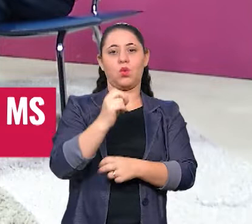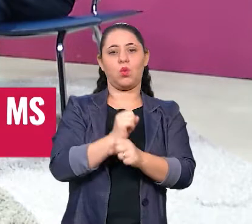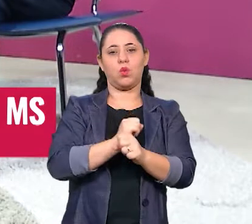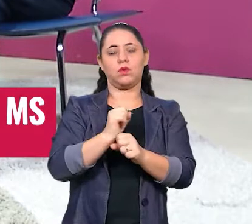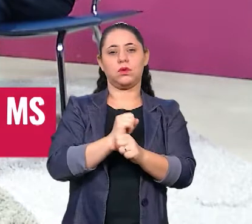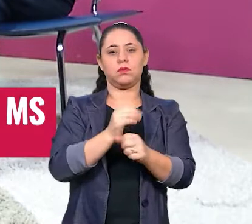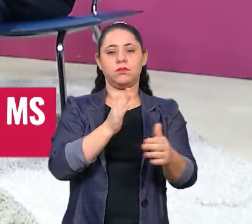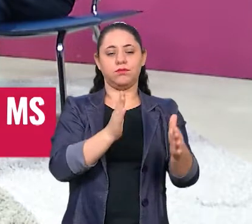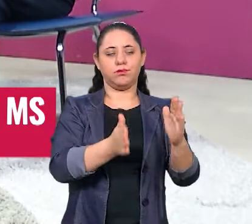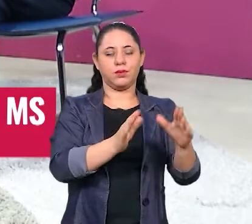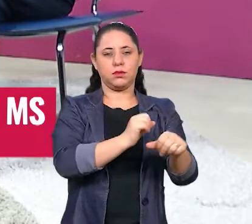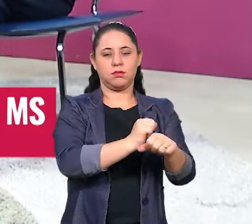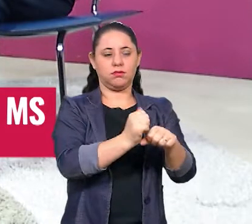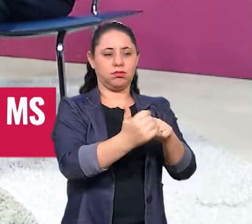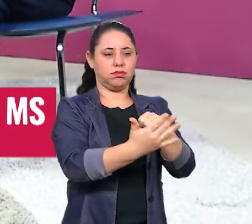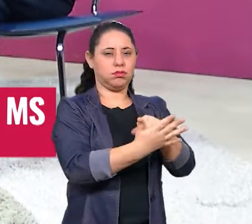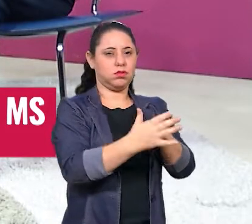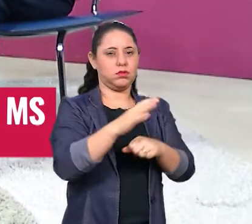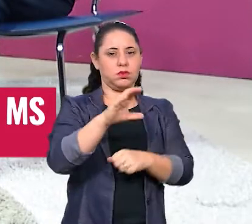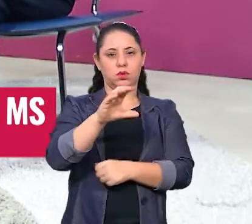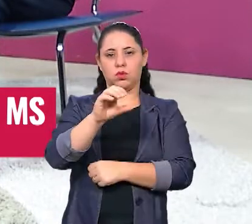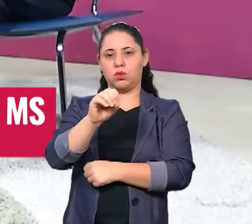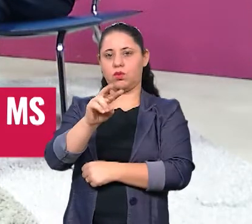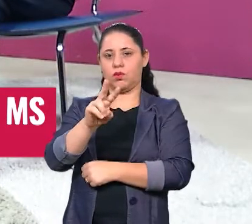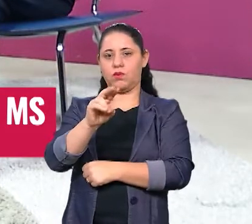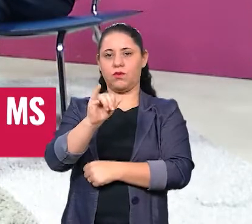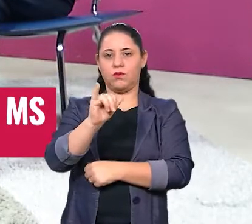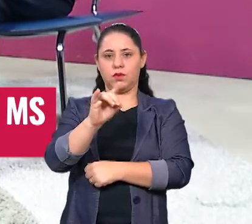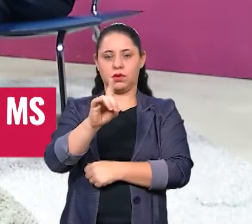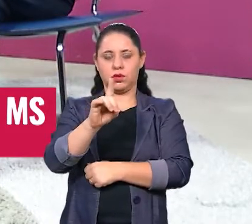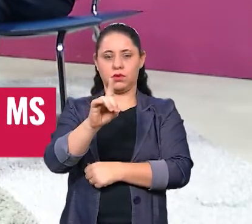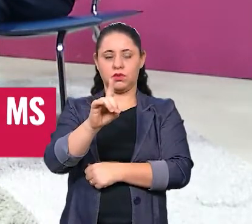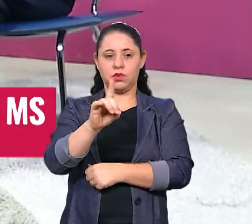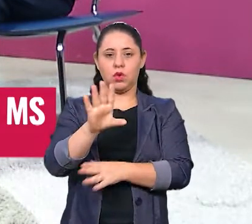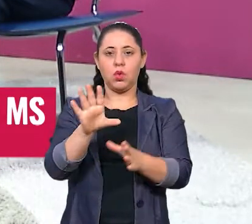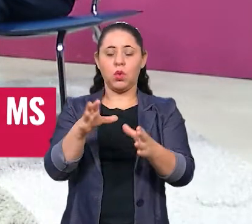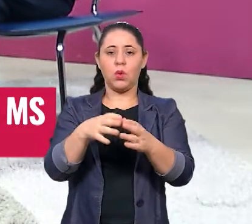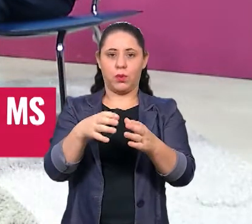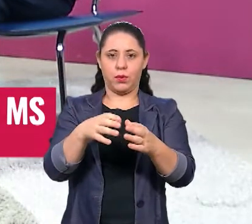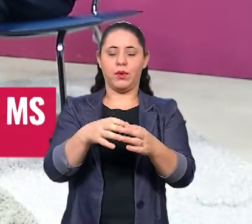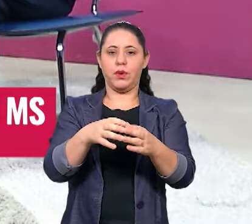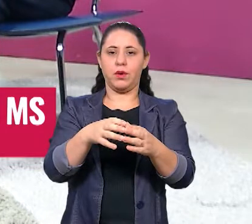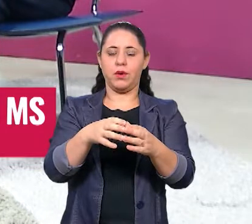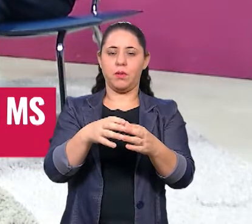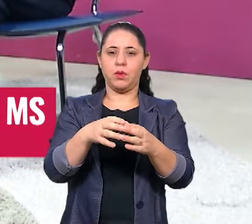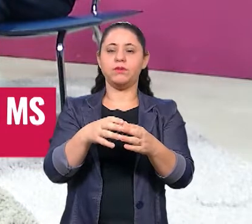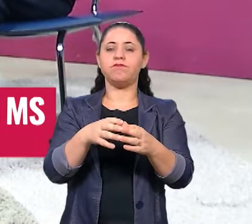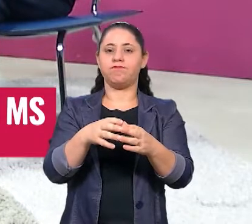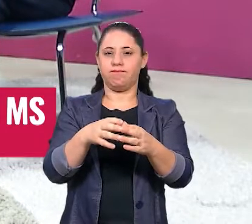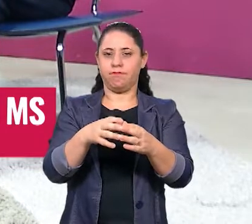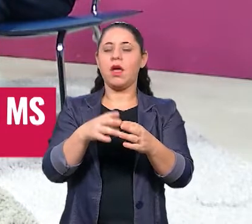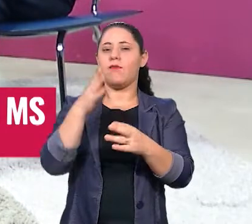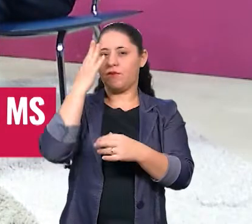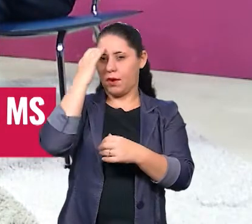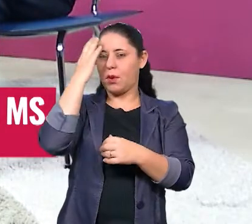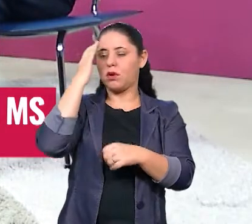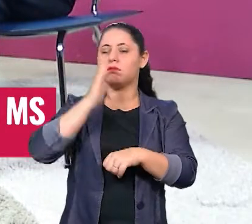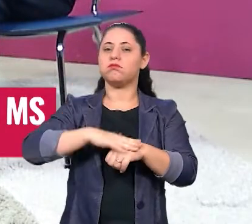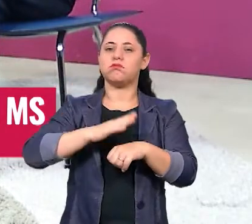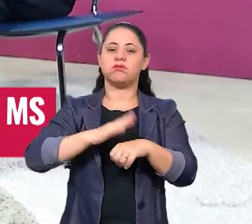2 anos nesse período de pandemia da Covid e o setor cultural, os artistas, eles foram os